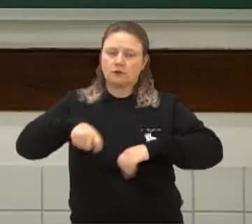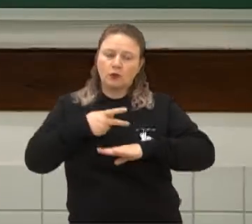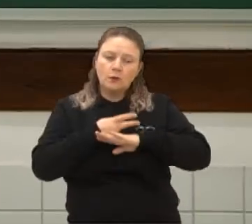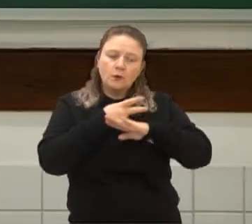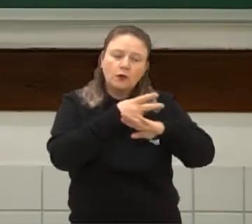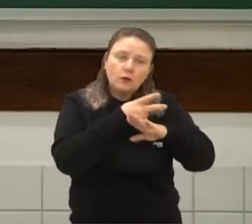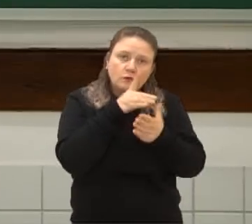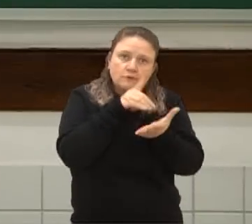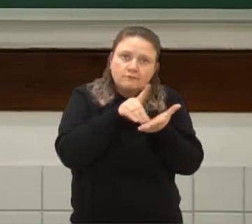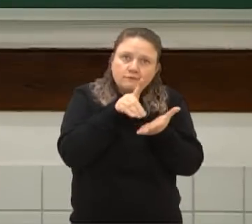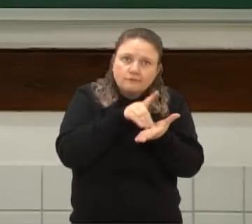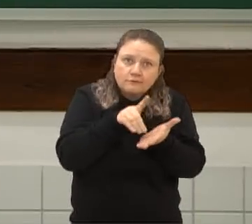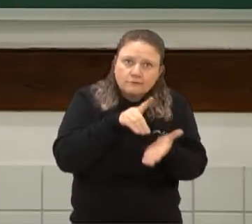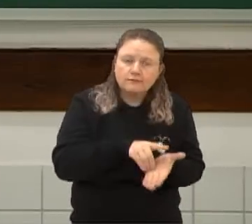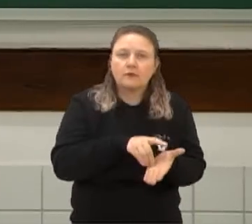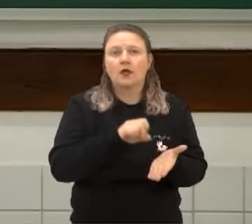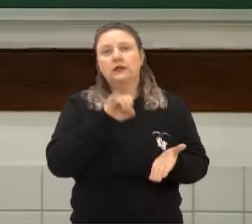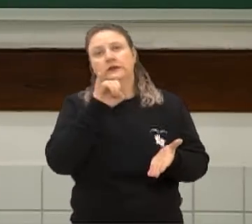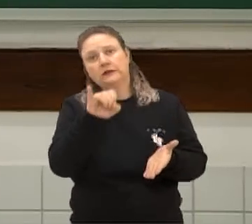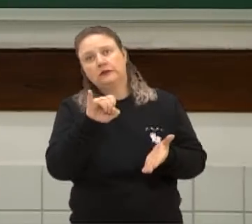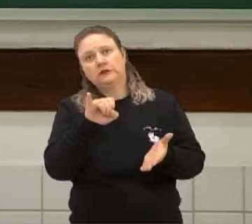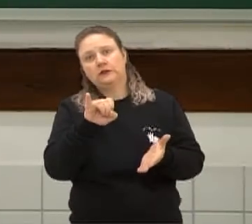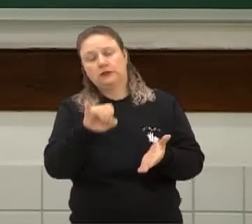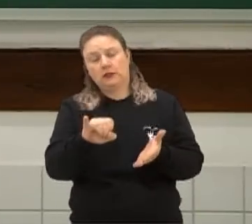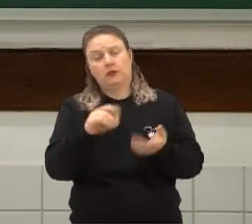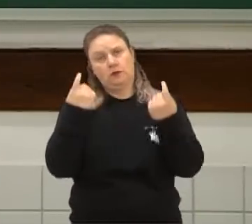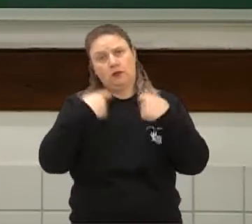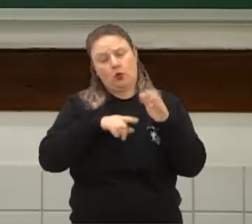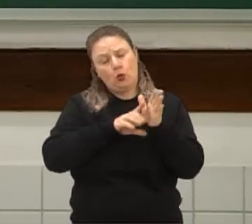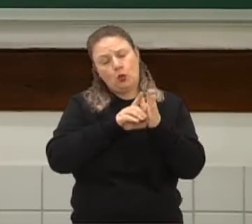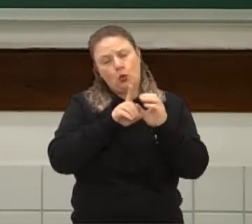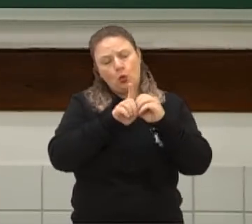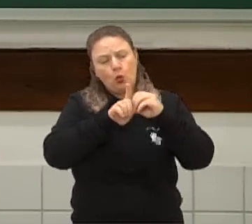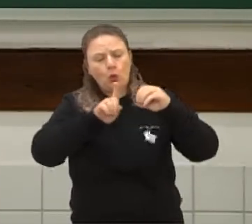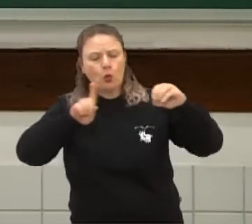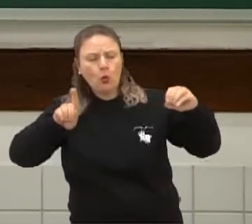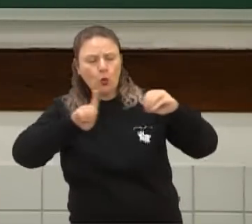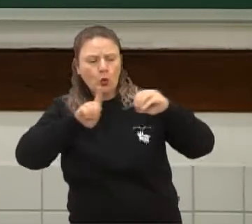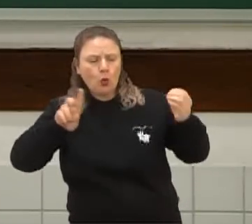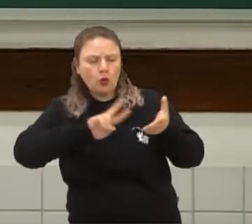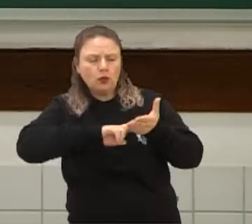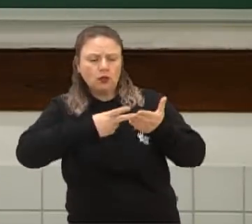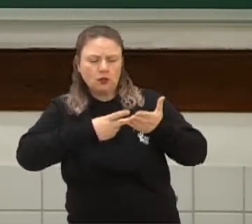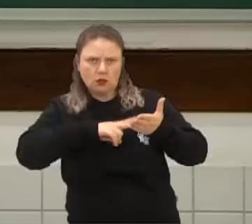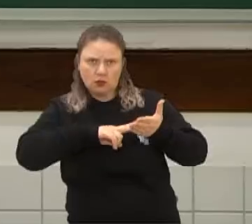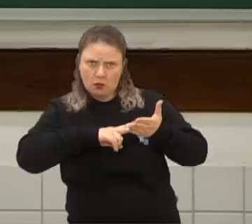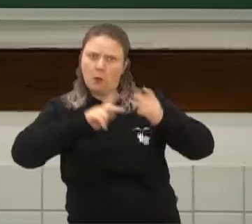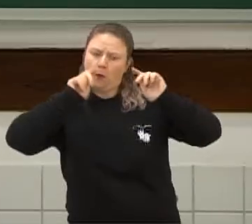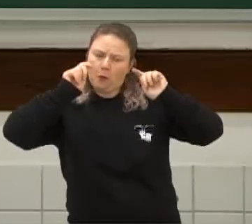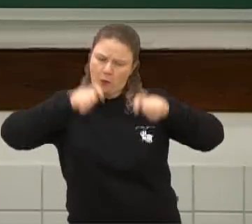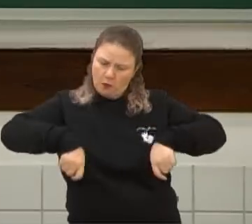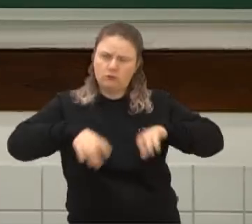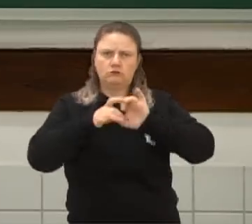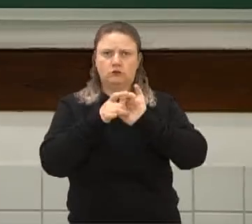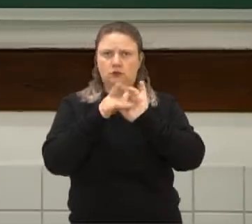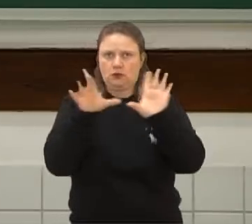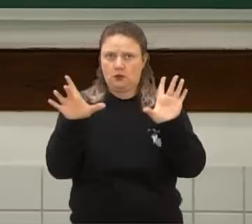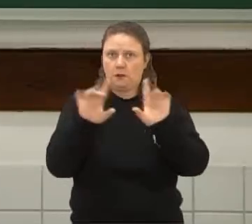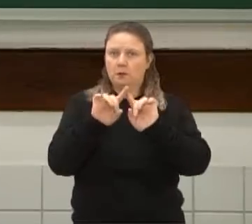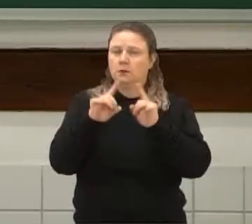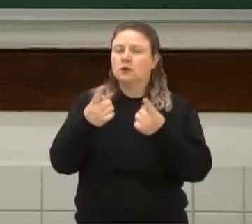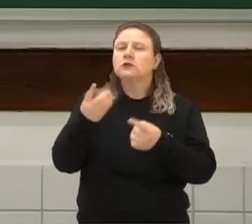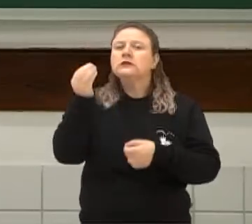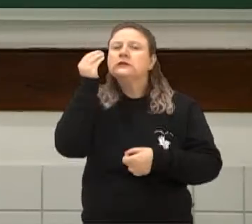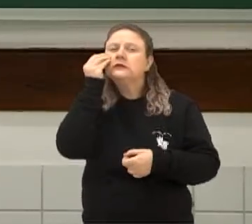seu dicionário. Se tiver um Google Tradutor aí, você pode usar tranquilamente. Eu só peço que primeiro você